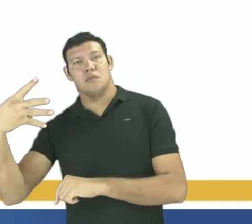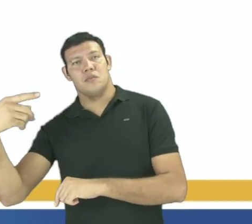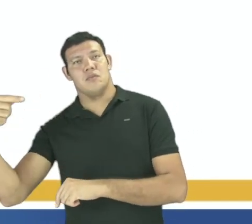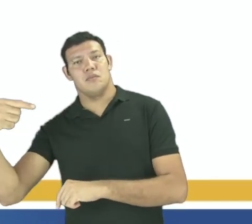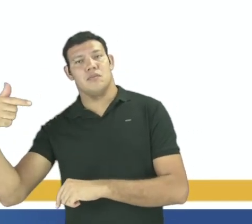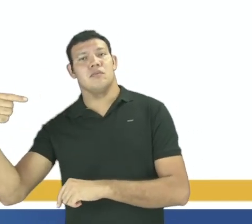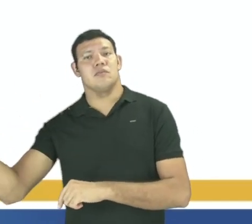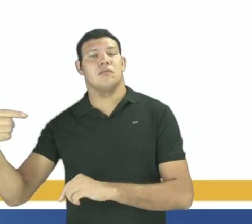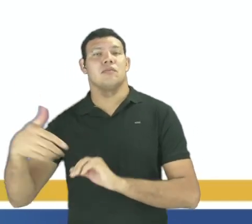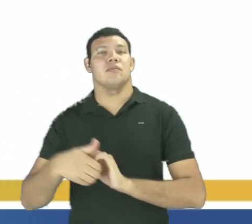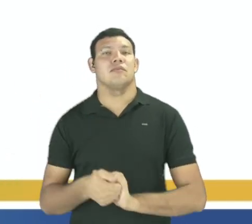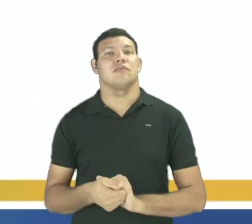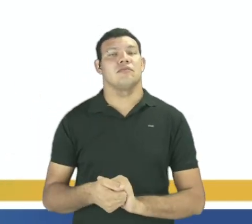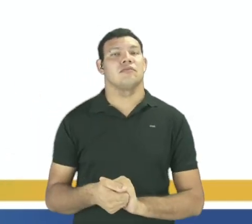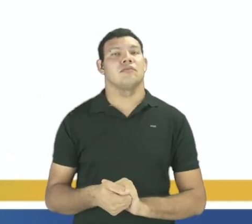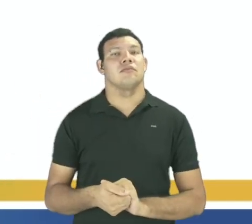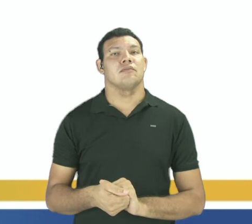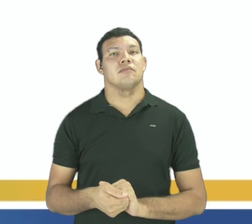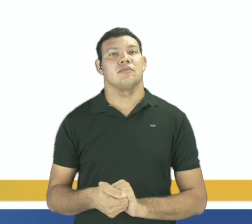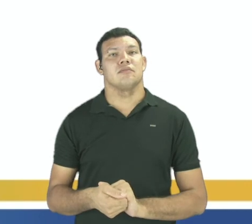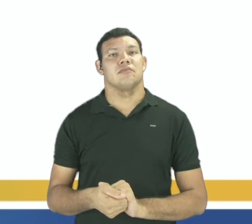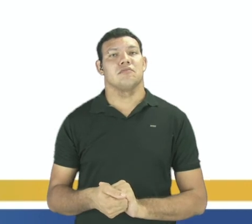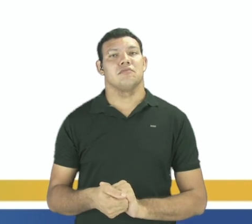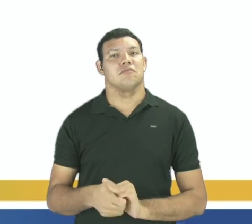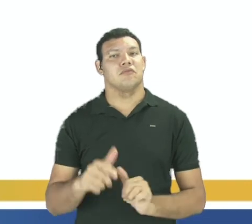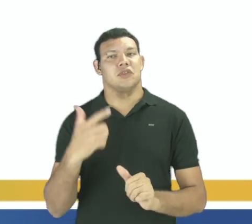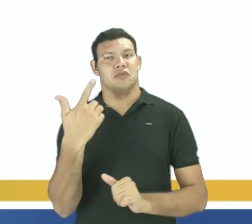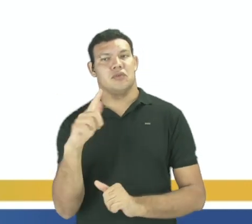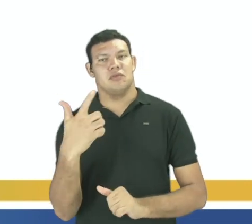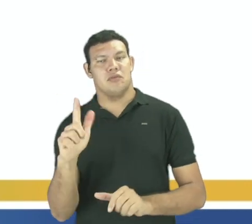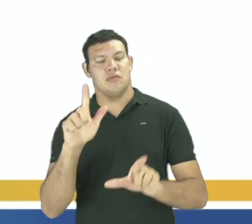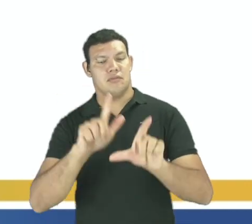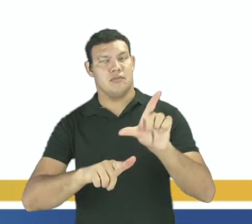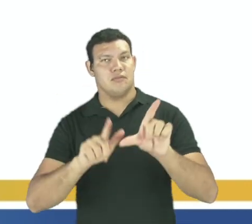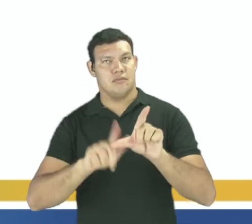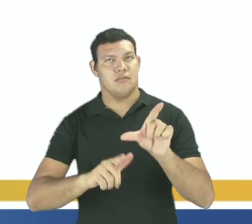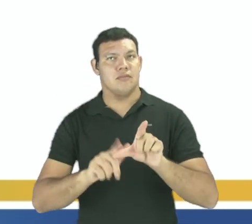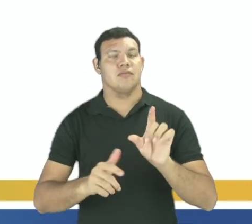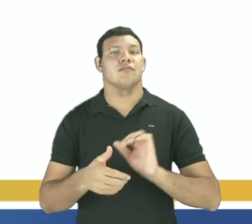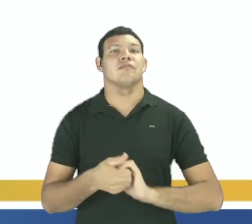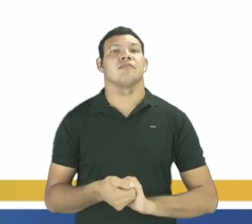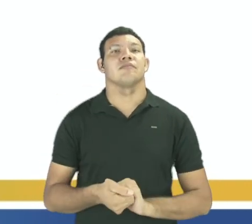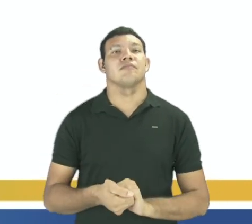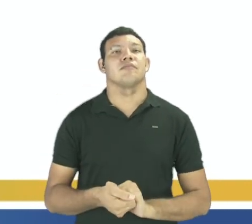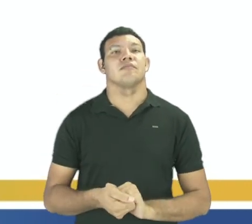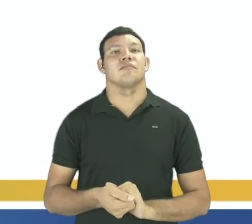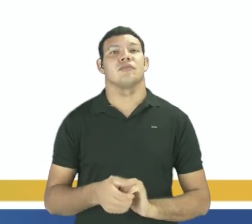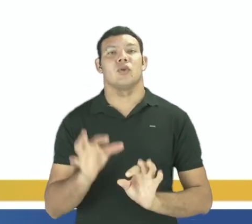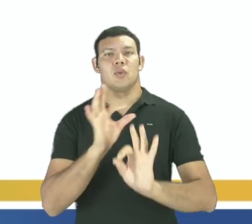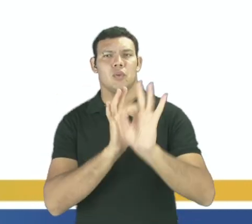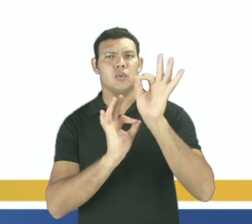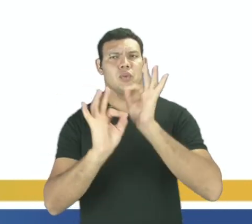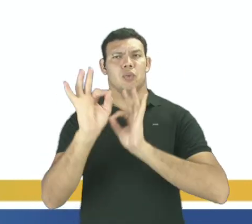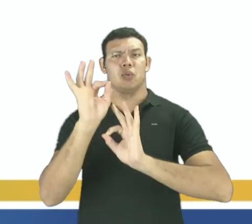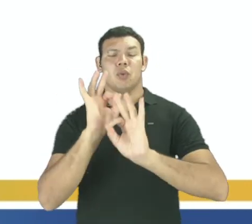São os termos independentes, né? Sem parte literal. Organizou, gente? Agora a gente vai